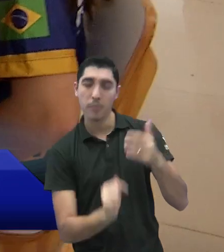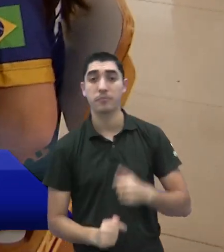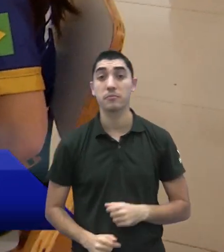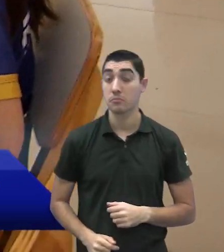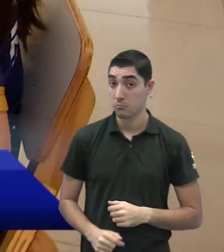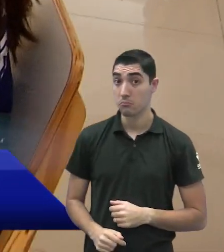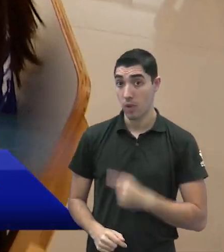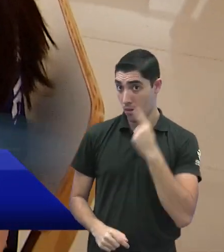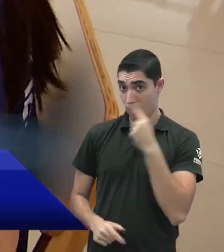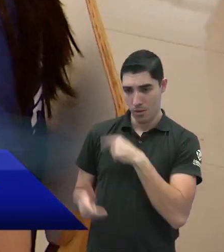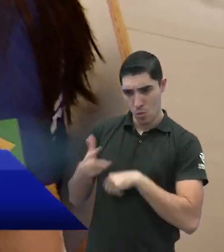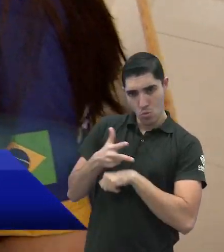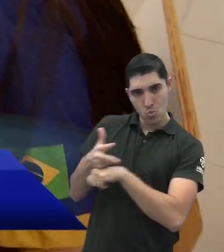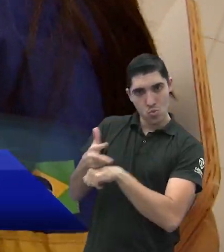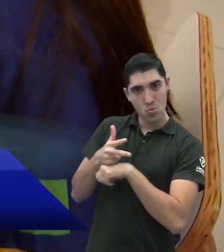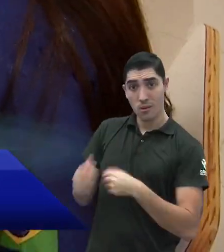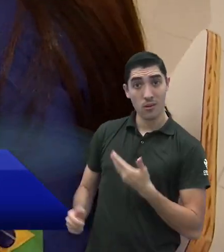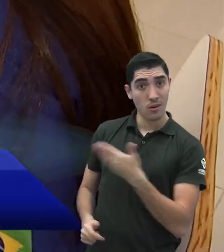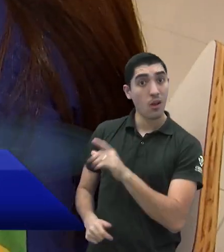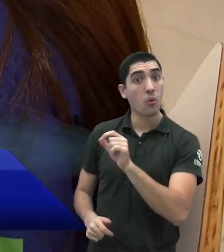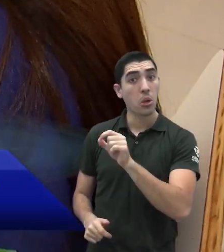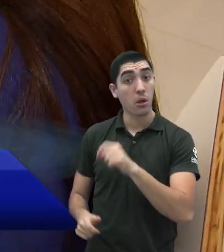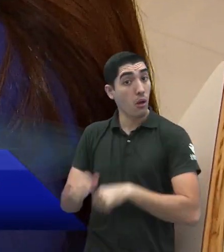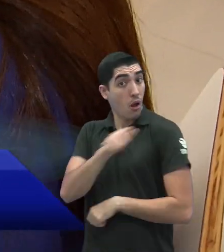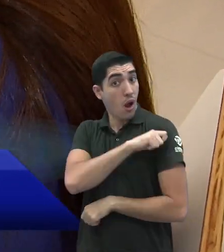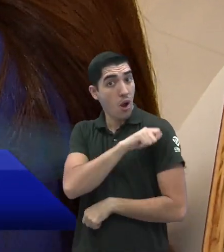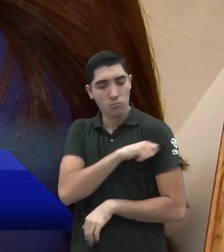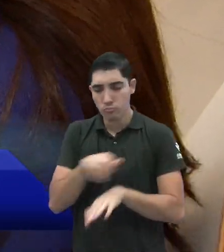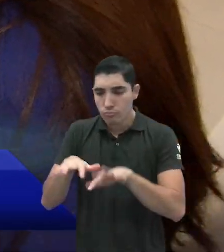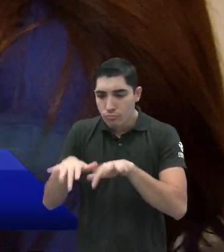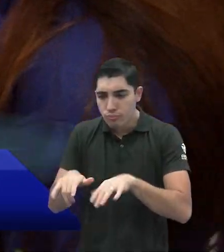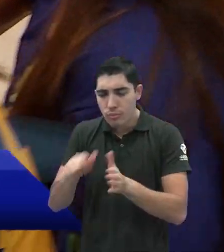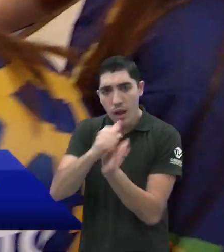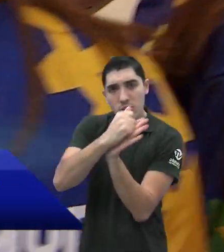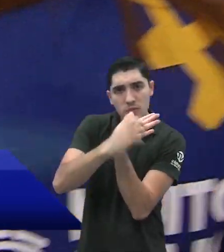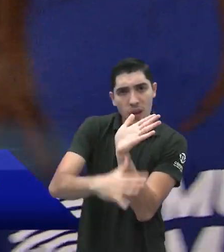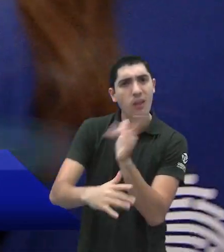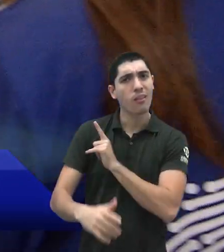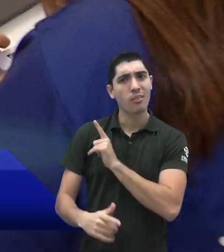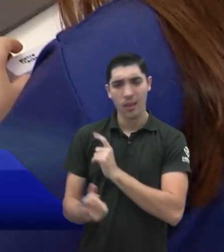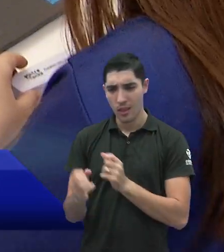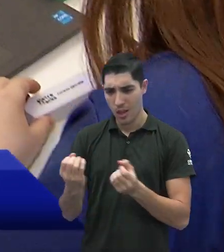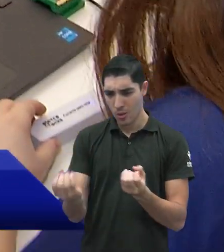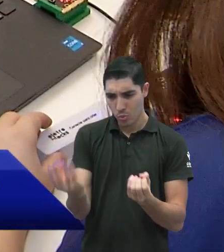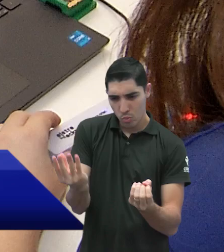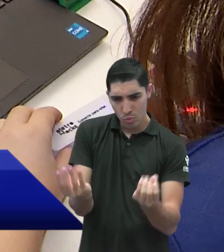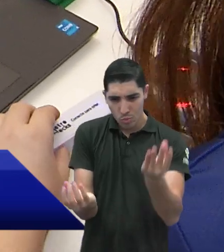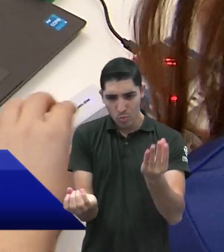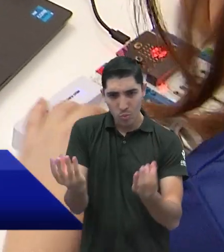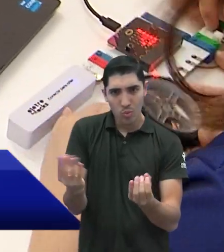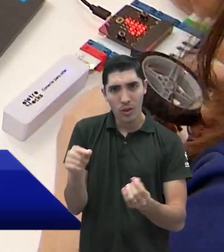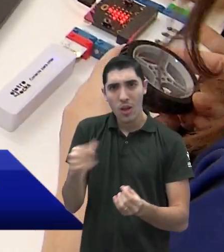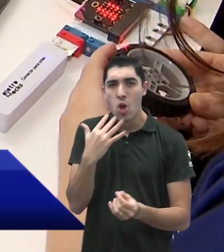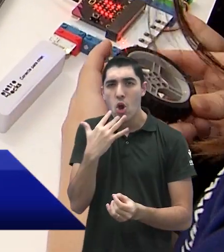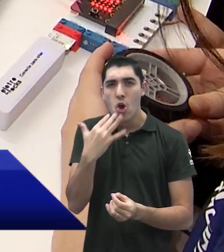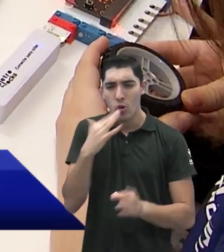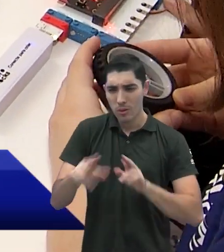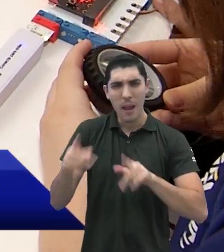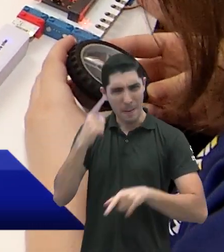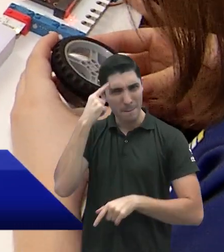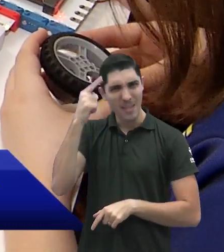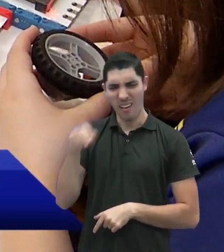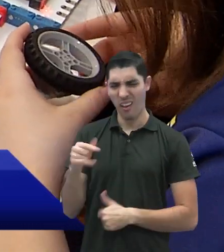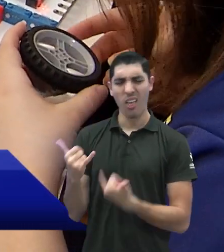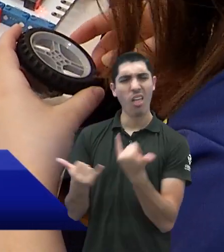A gente está vendo aqui nas imagens do Luiz Big os alunos fazendo uma atividade, tem algumas luzinhas, algumas pecinhas coloridas, pode